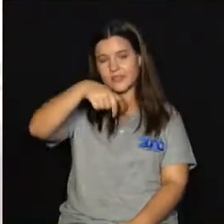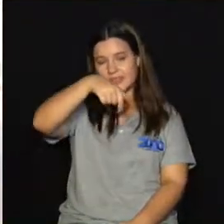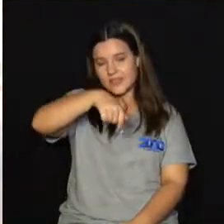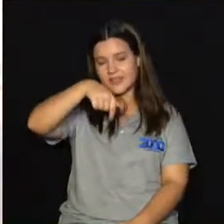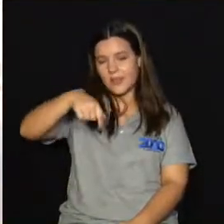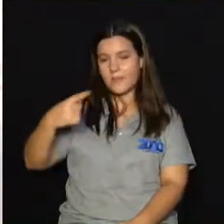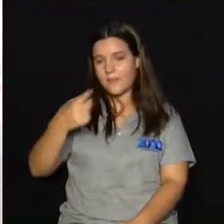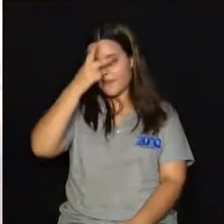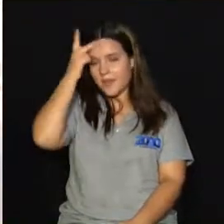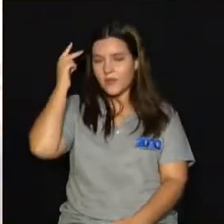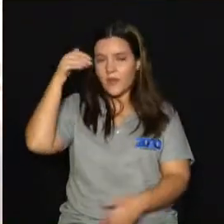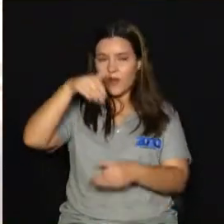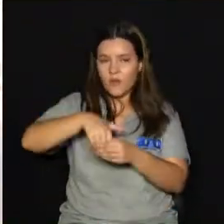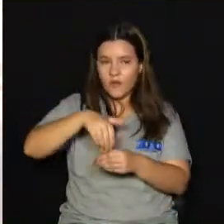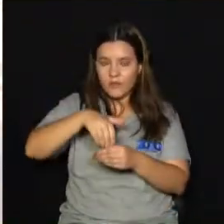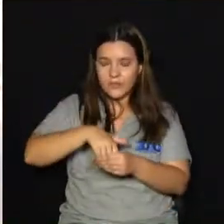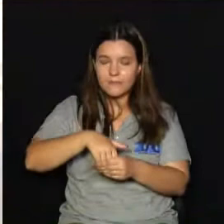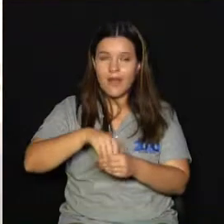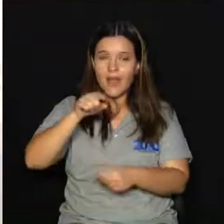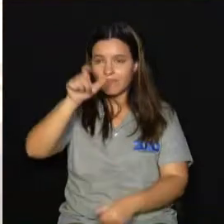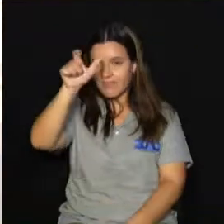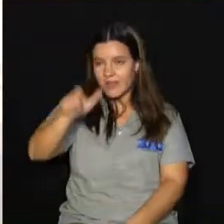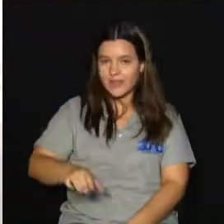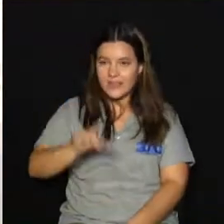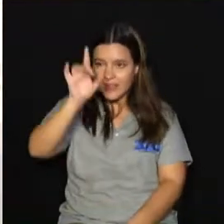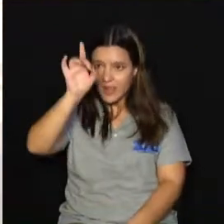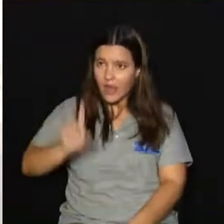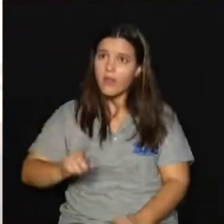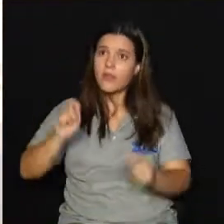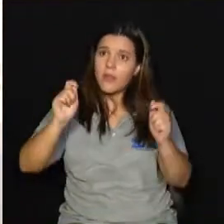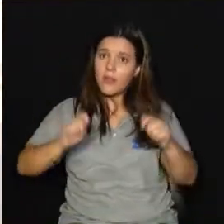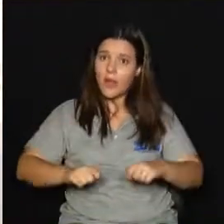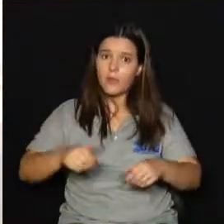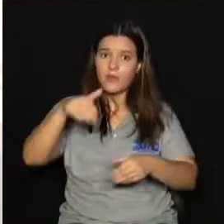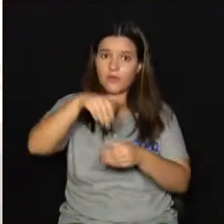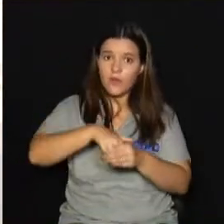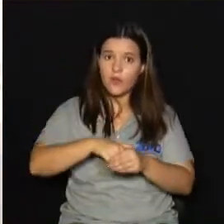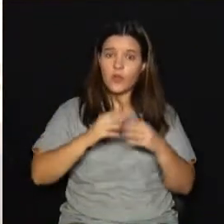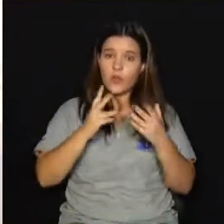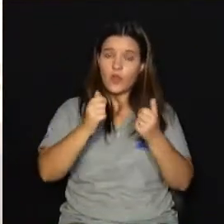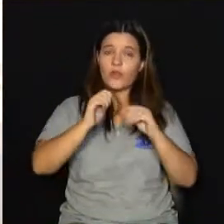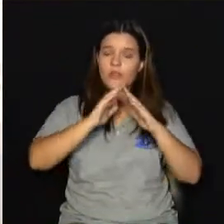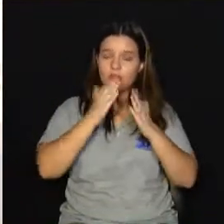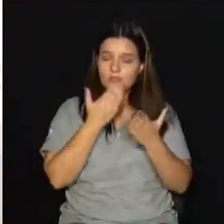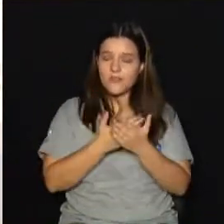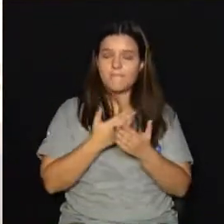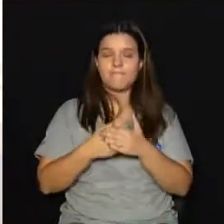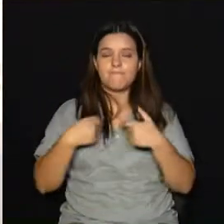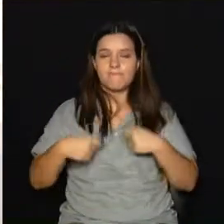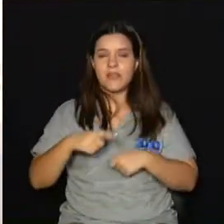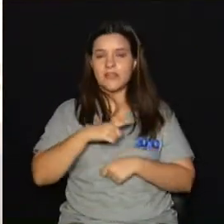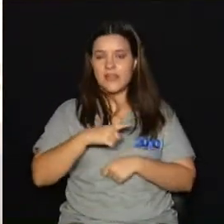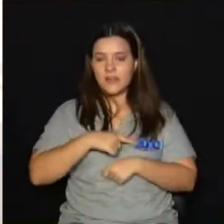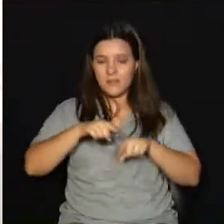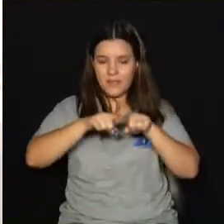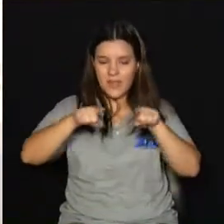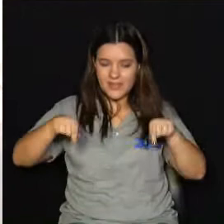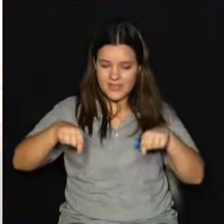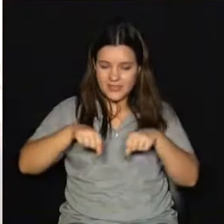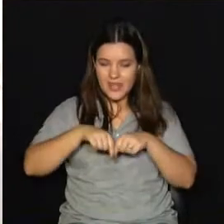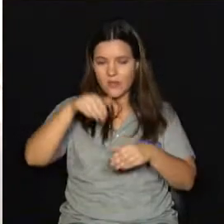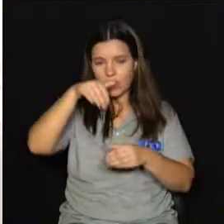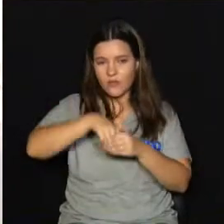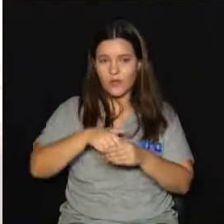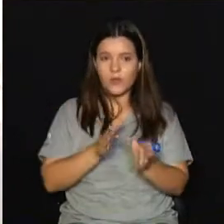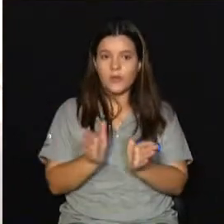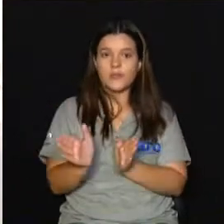771 eleitores com deficiências que são aptos a votar. Lembrando que todas essas escolas, elas têm uma sala de votação